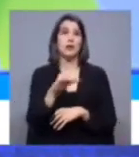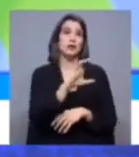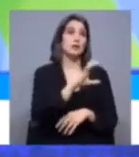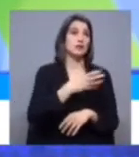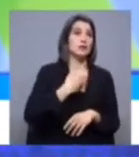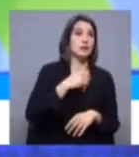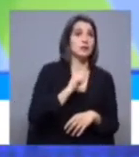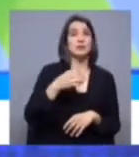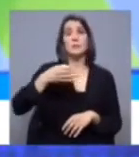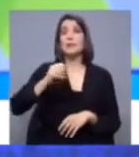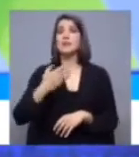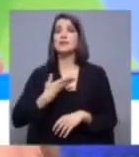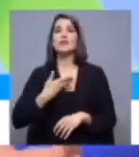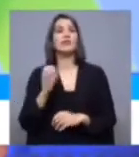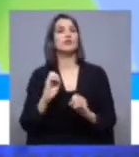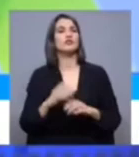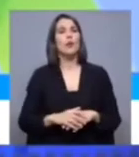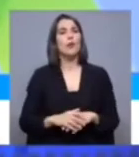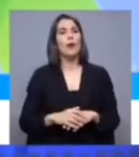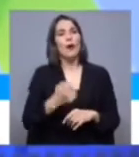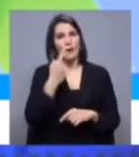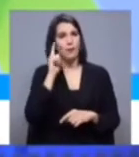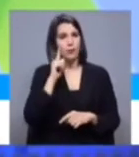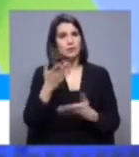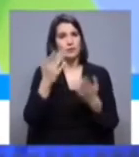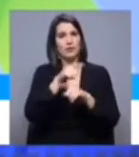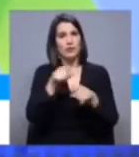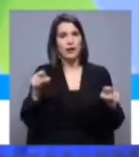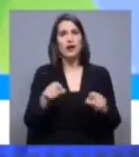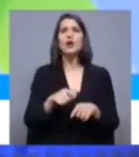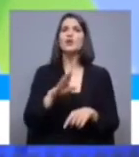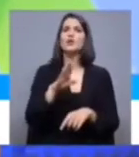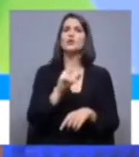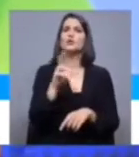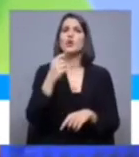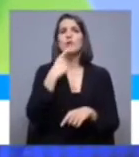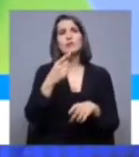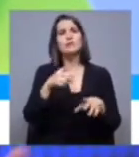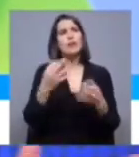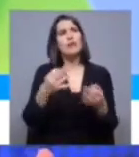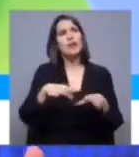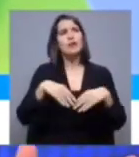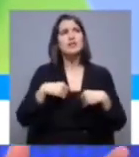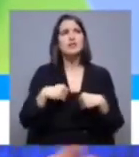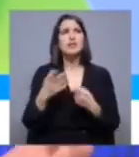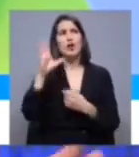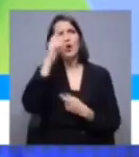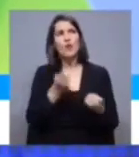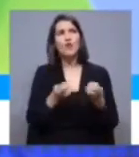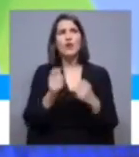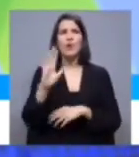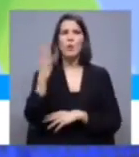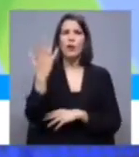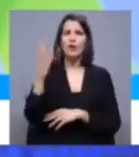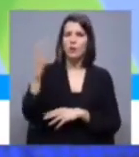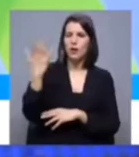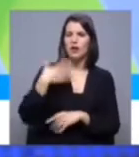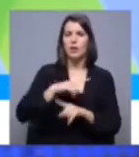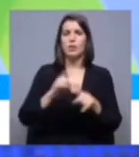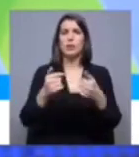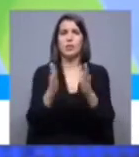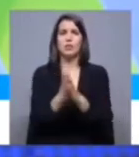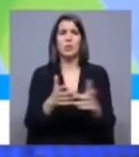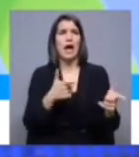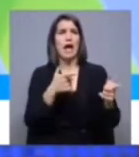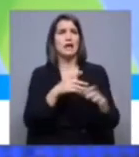CDS e PSD não estão. É mais importante para eles. Aliás, eu ouvi o João Coutinho de Figueiredo dizer que admitia governar com o PAN. O PAN quer proibir tudo, quer acabar